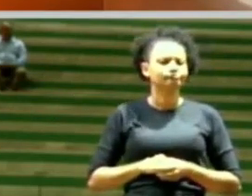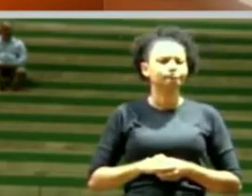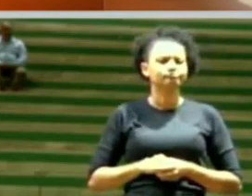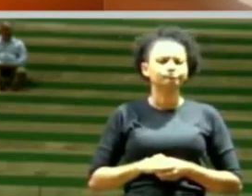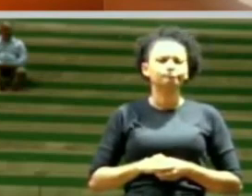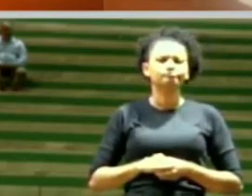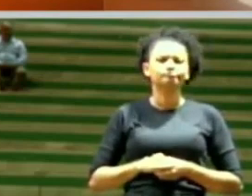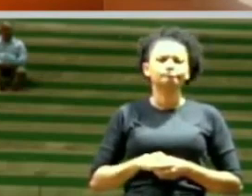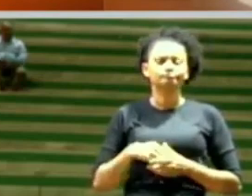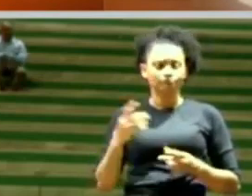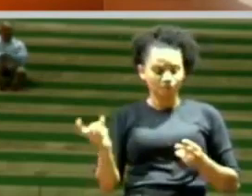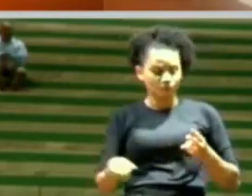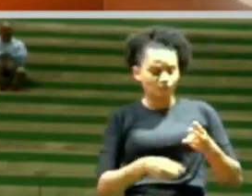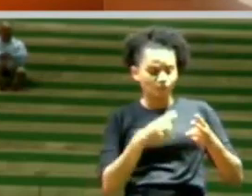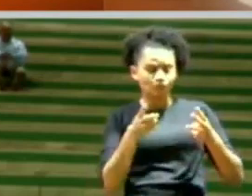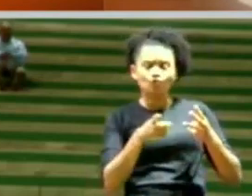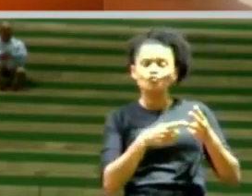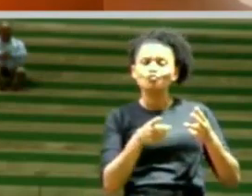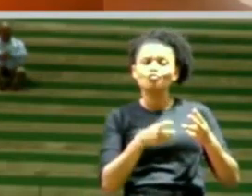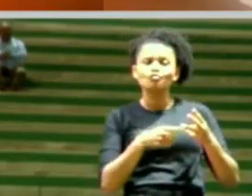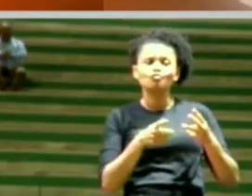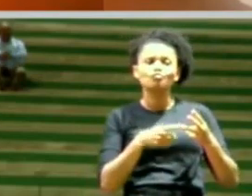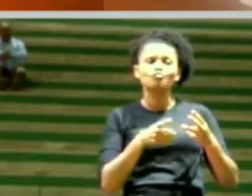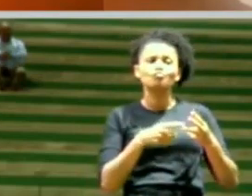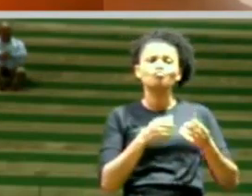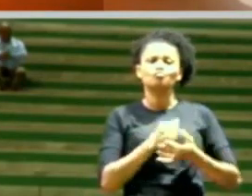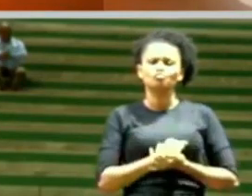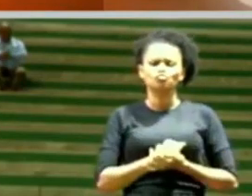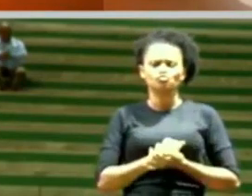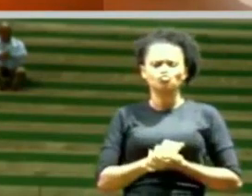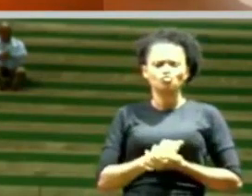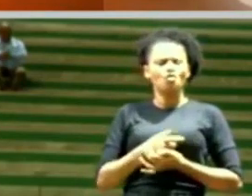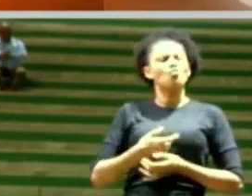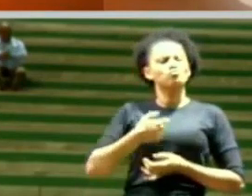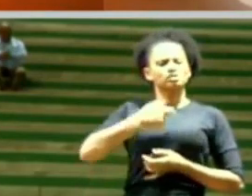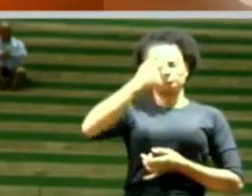E quando o juízo é iminente.